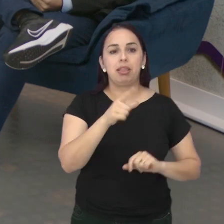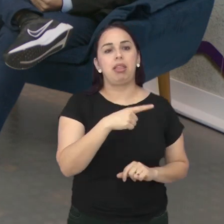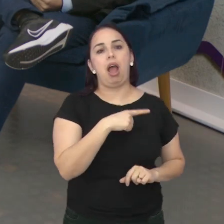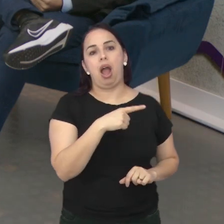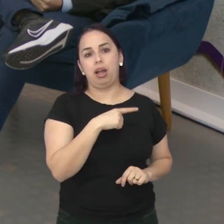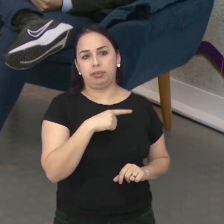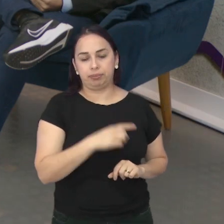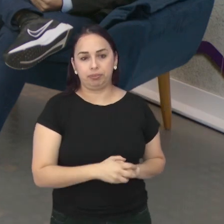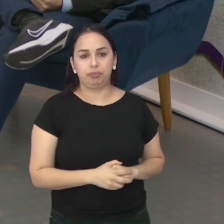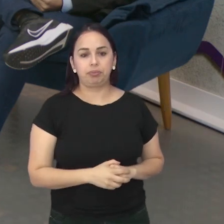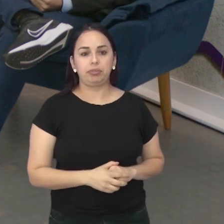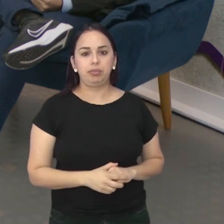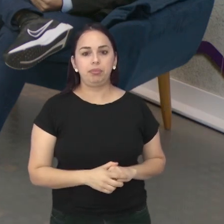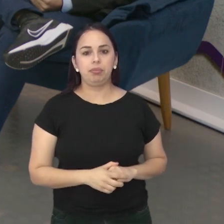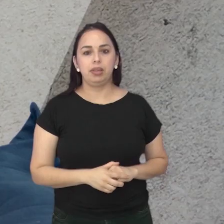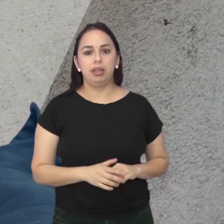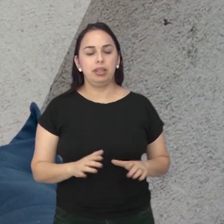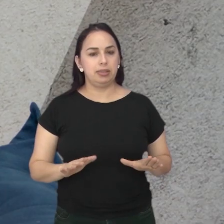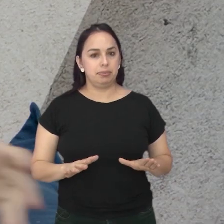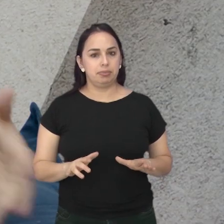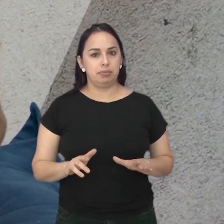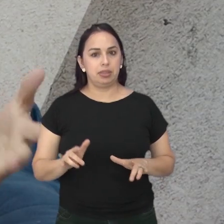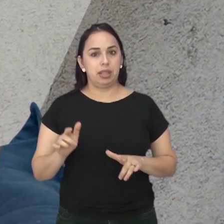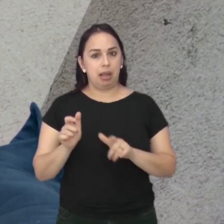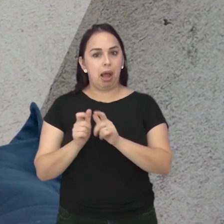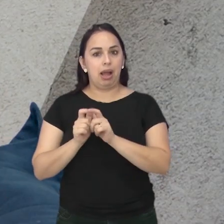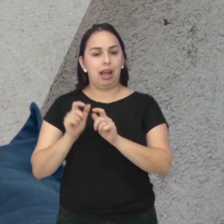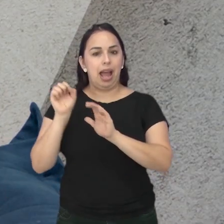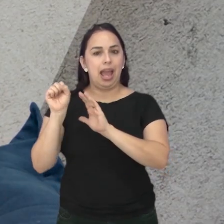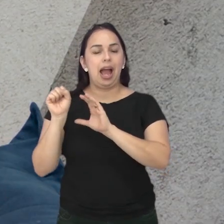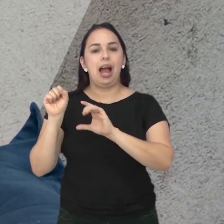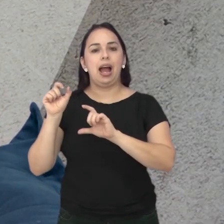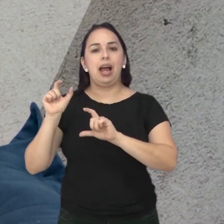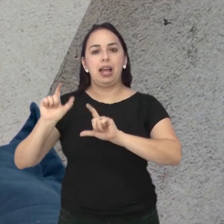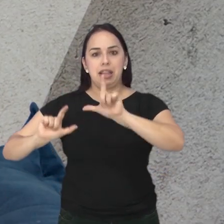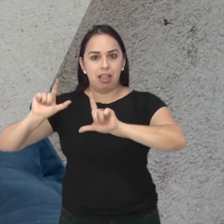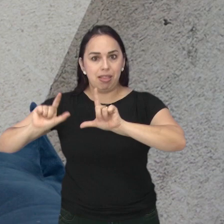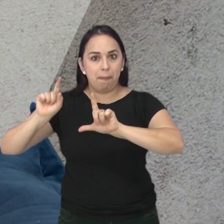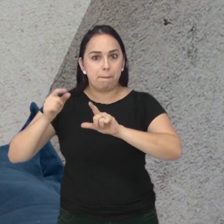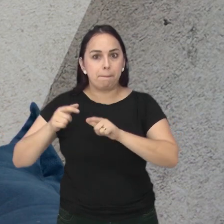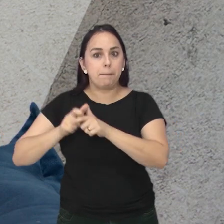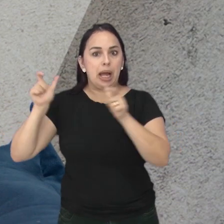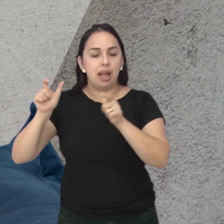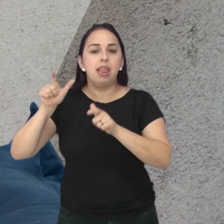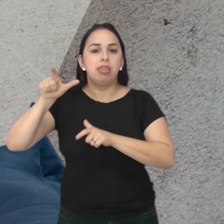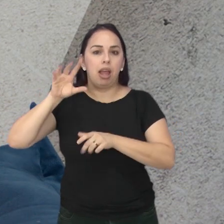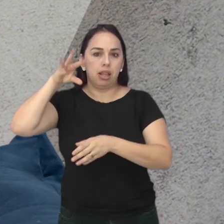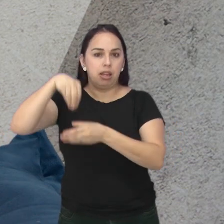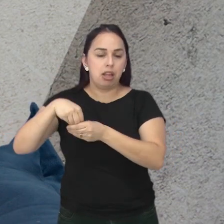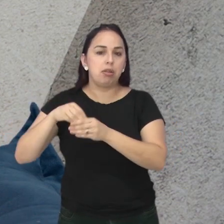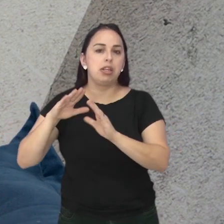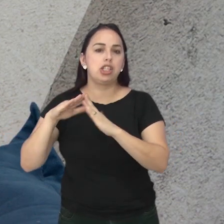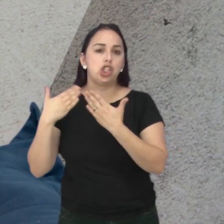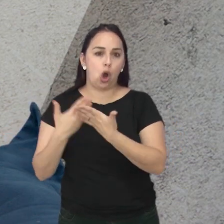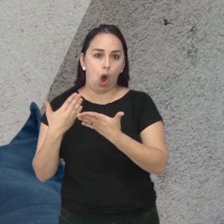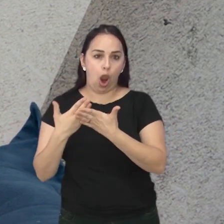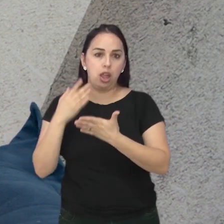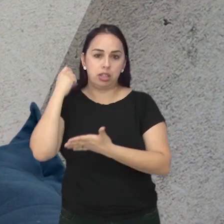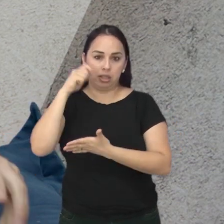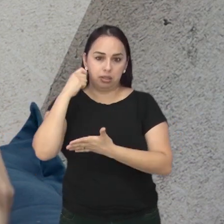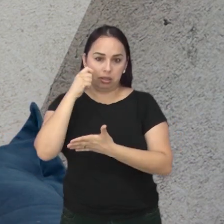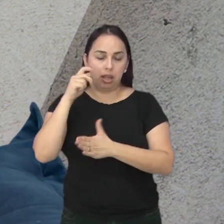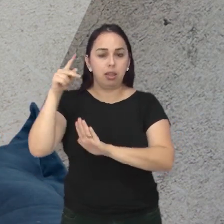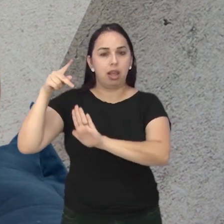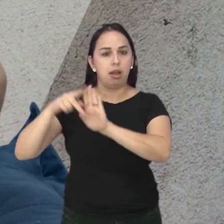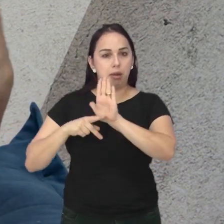Isso, tem. A gente tem algumas, as maiores emissoras que mantêm as suas escolas de atores, e aí normalmente